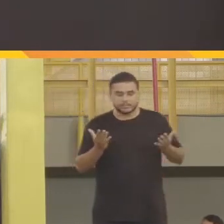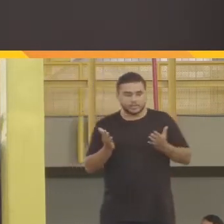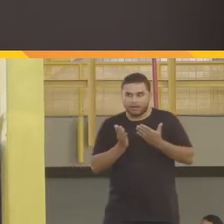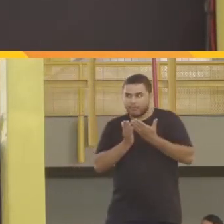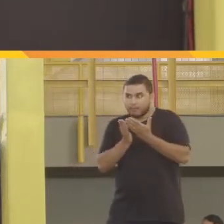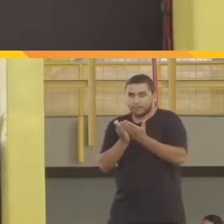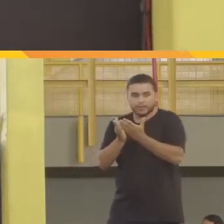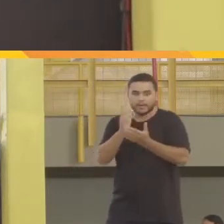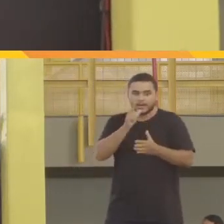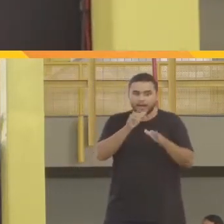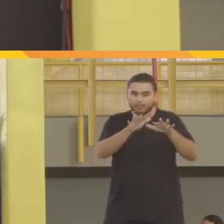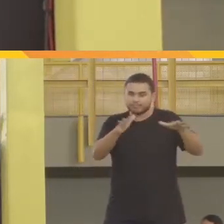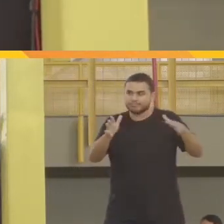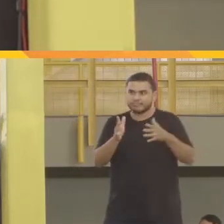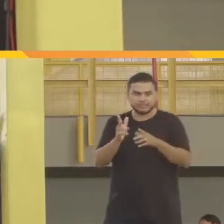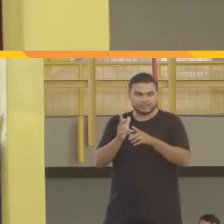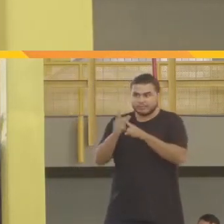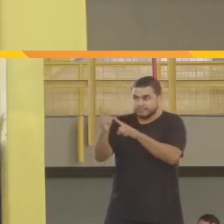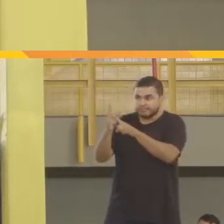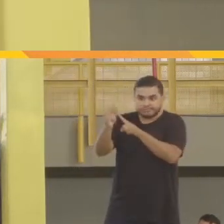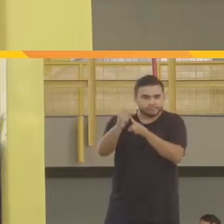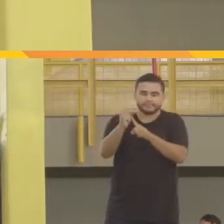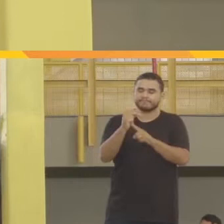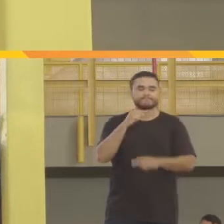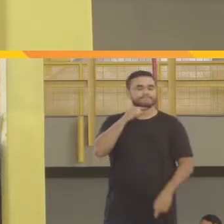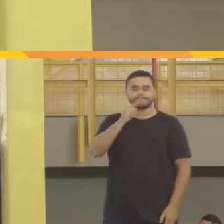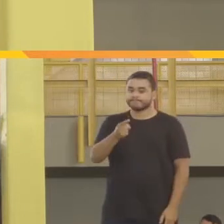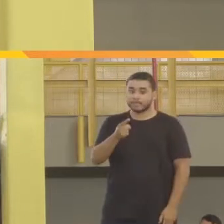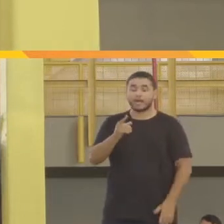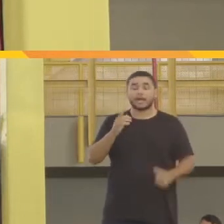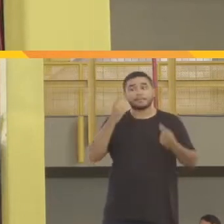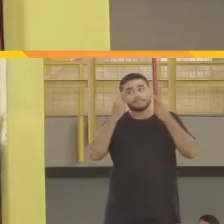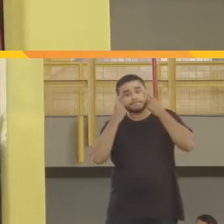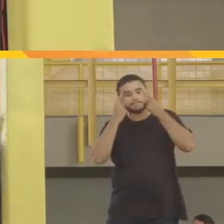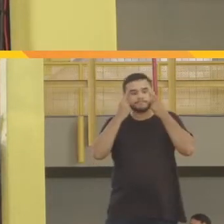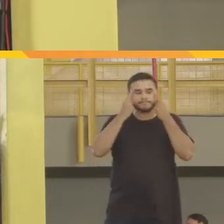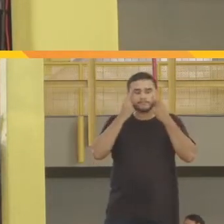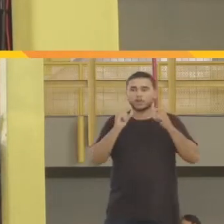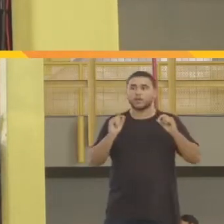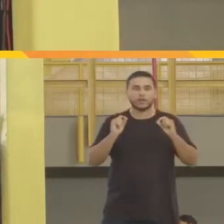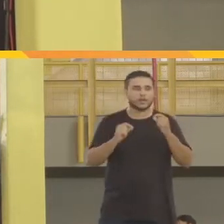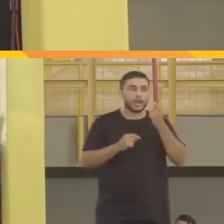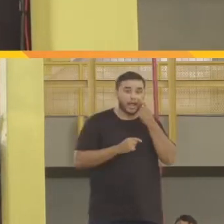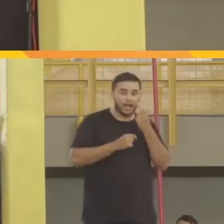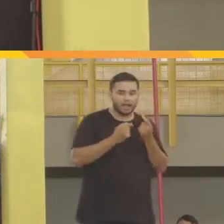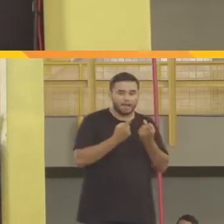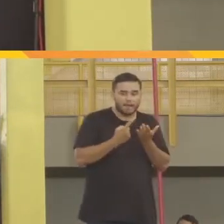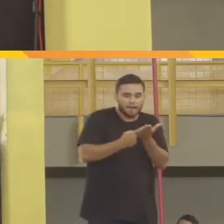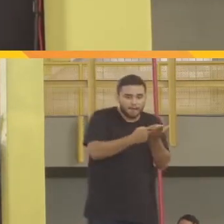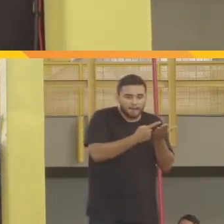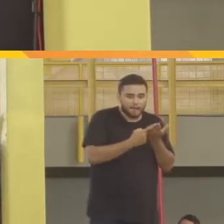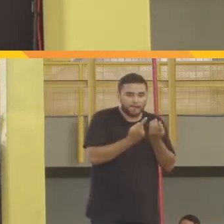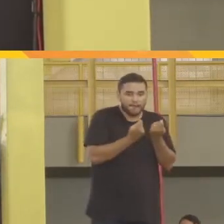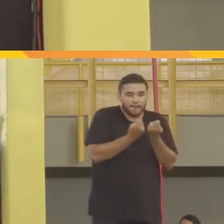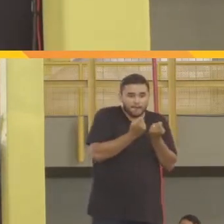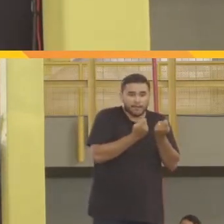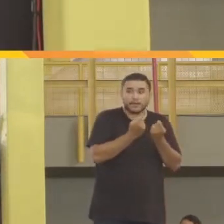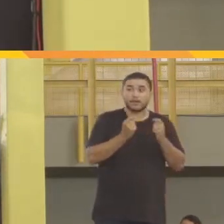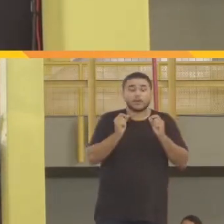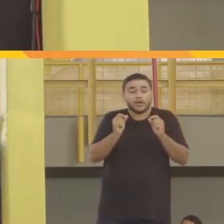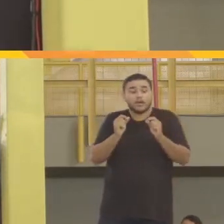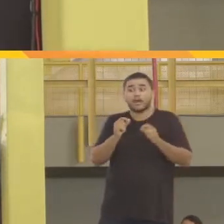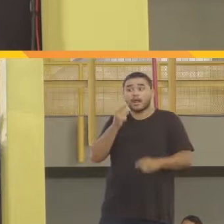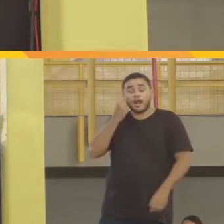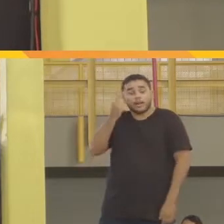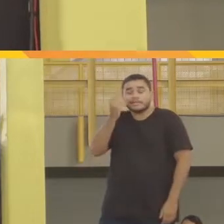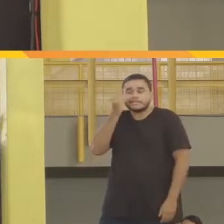não conseguia derrotar a Inglaterra, ele tenta isolar a Inglaterra através de um bloqueio